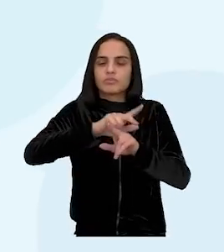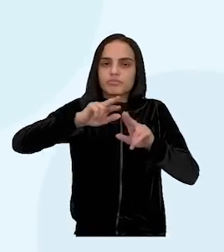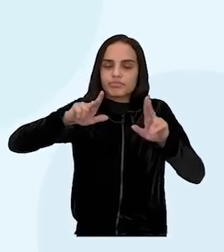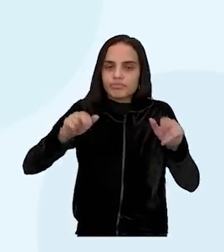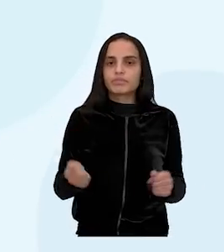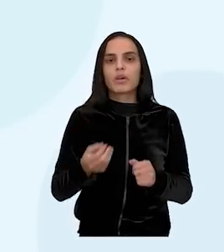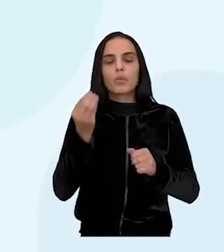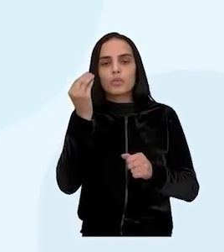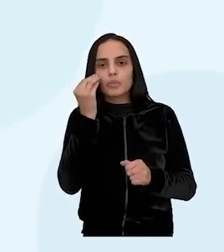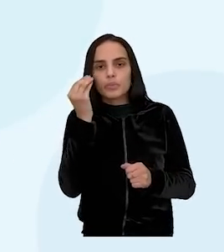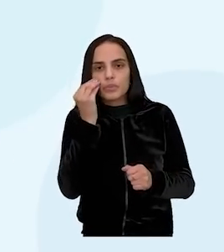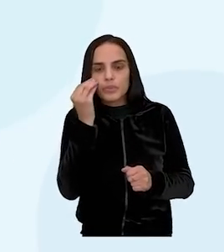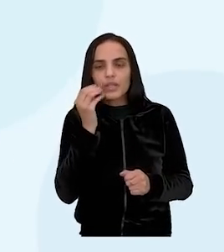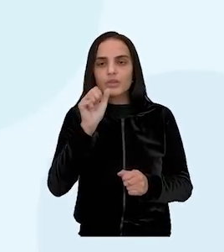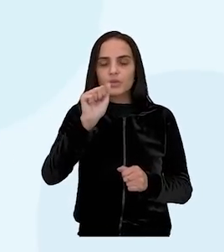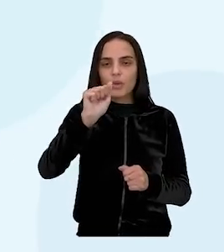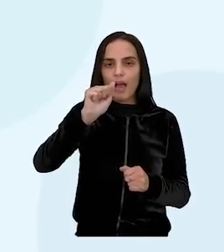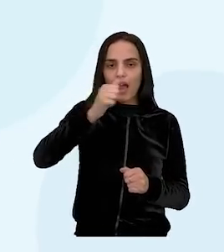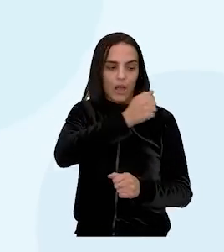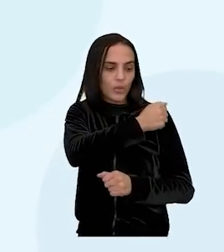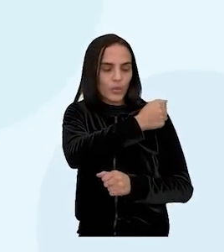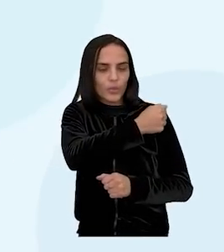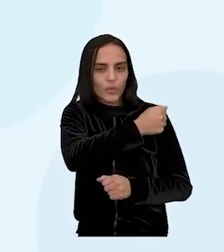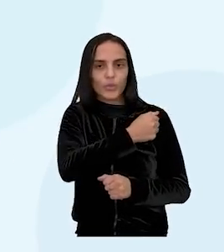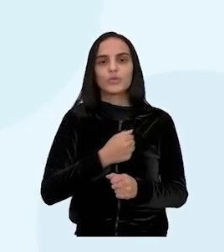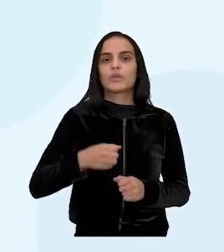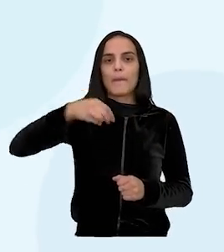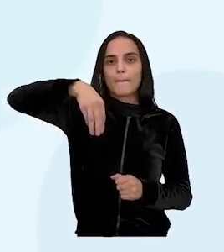alunos da Odila Bento, ok? Lá de